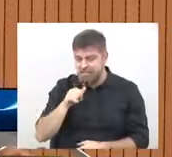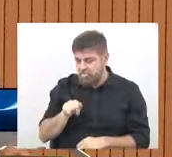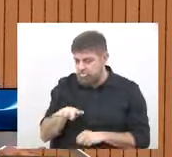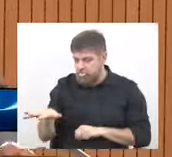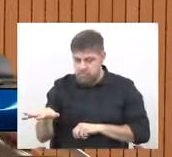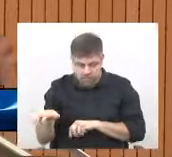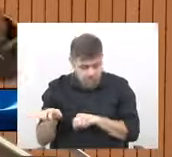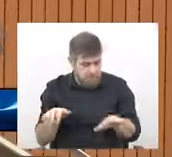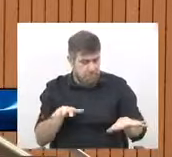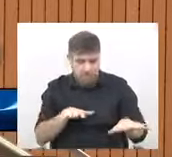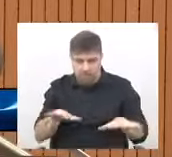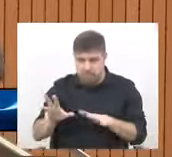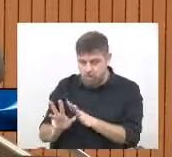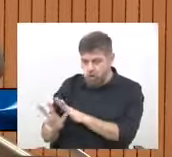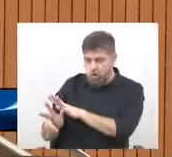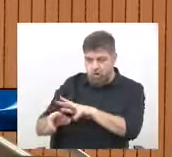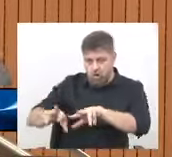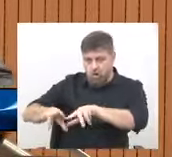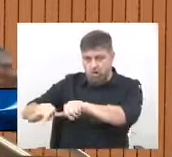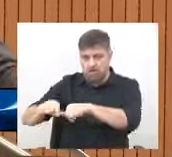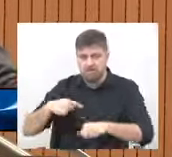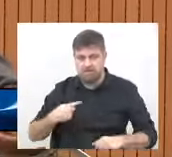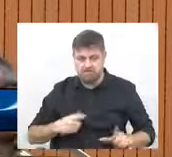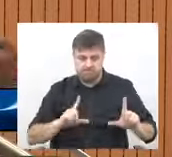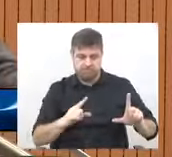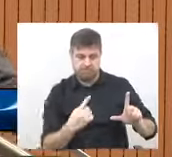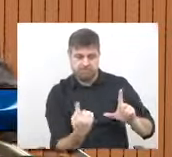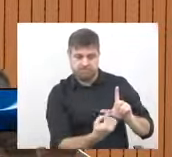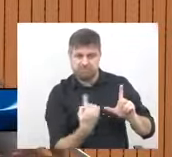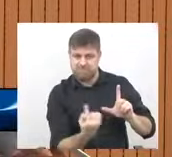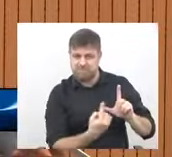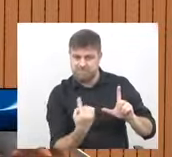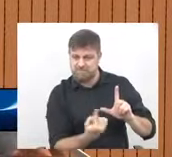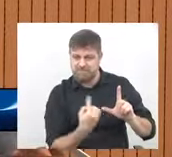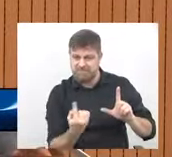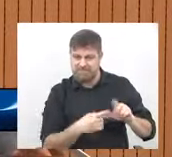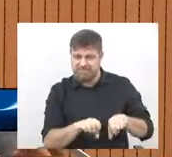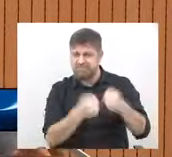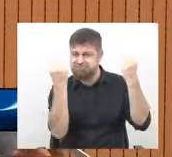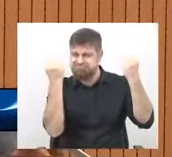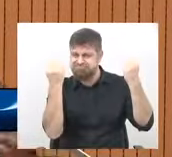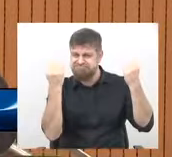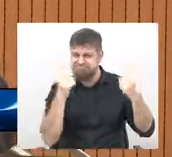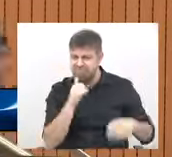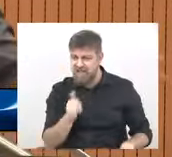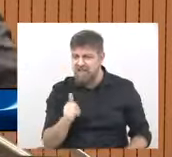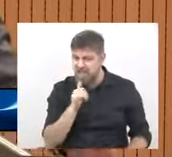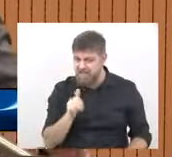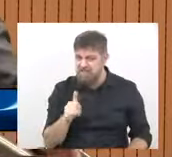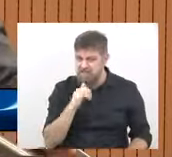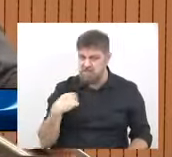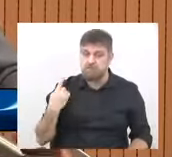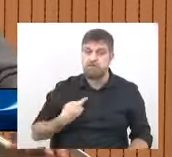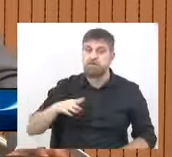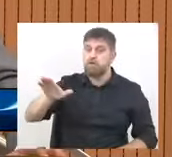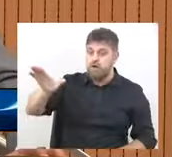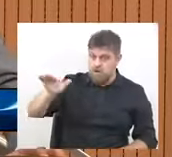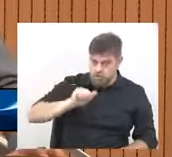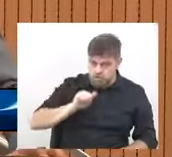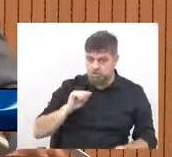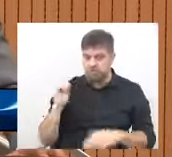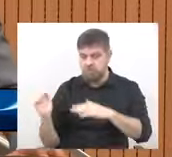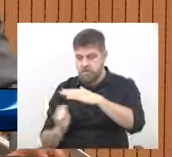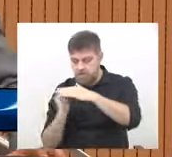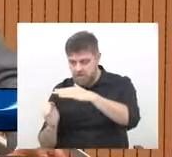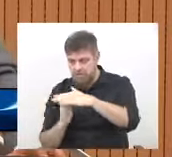vezes, no final do ano, a gente liga um micro-ondas, liga uma geladeira, a gente queima. Fizemos esse intermédio através